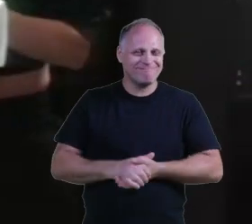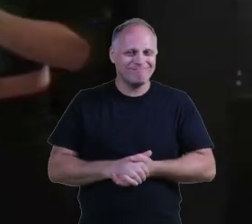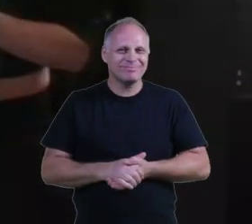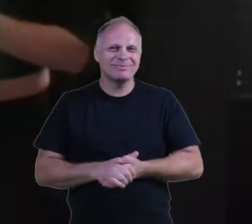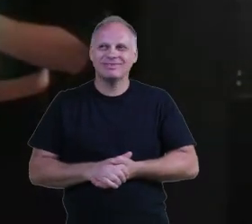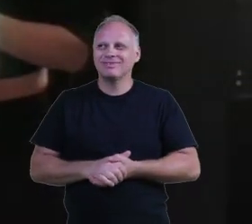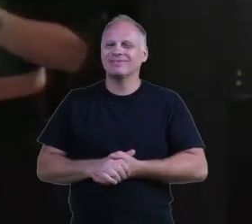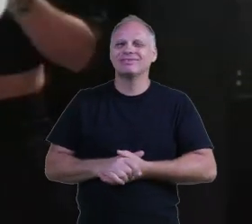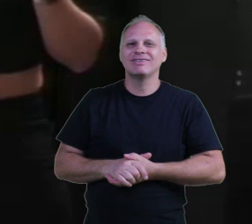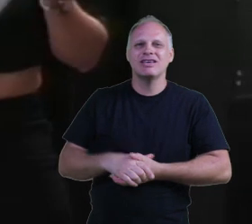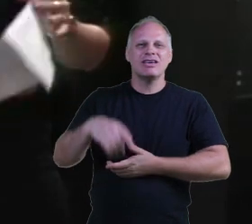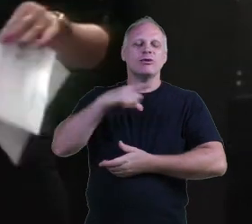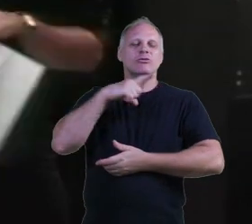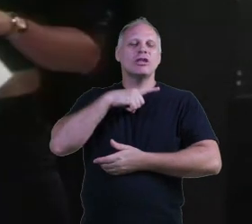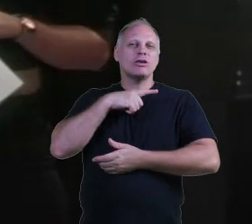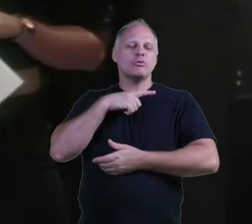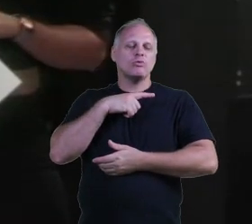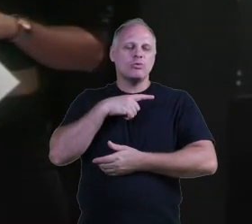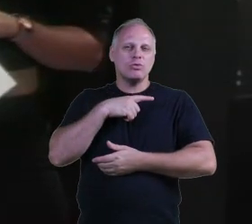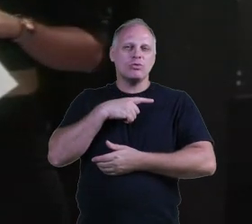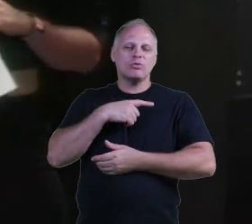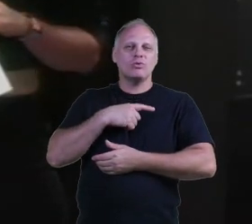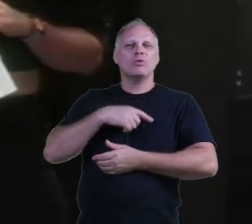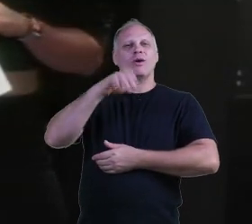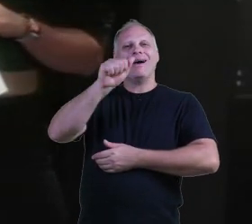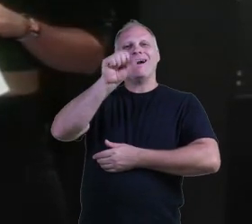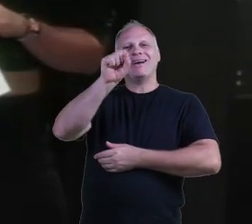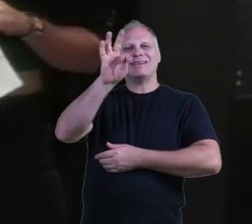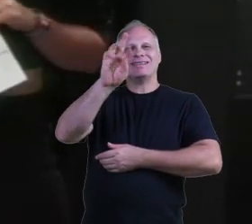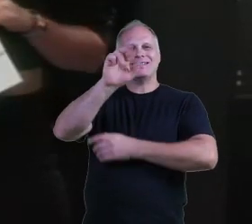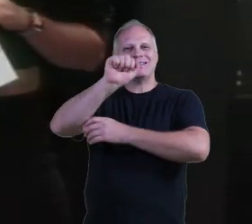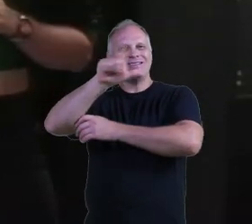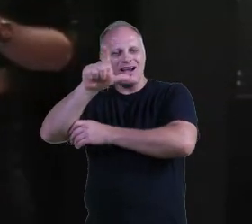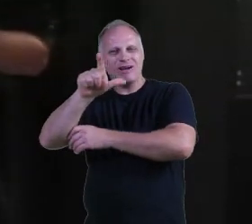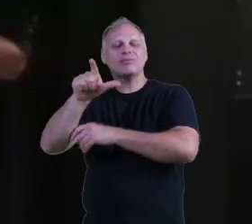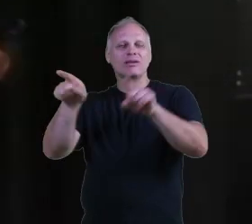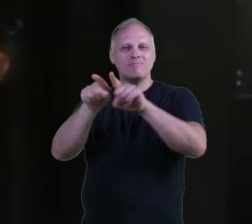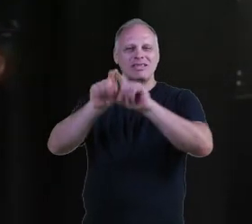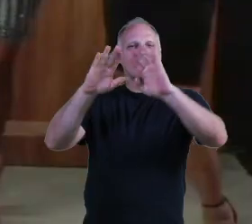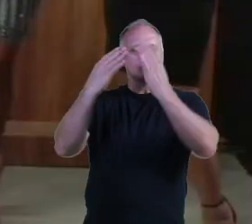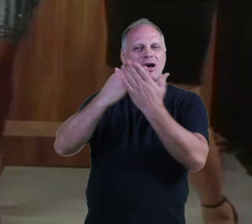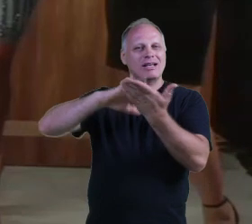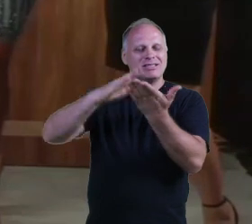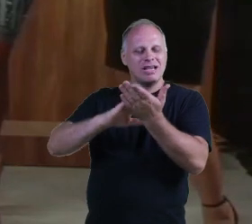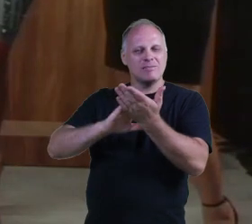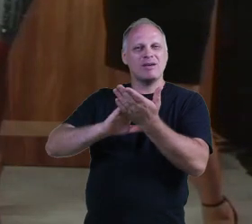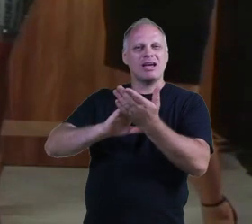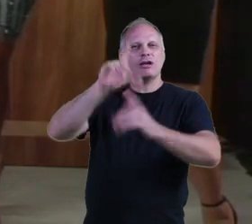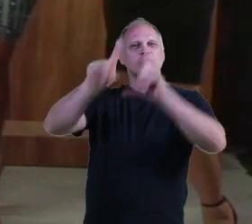aí, Giovanni, como é que estão os preparativos para este ano? O que, que vai ter lá no boteco que tu preparou? Qual é o grupo que vai estar lá te acompanhando?